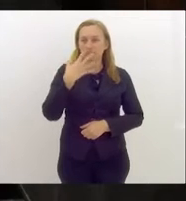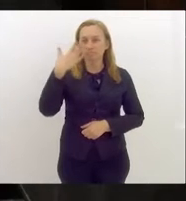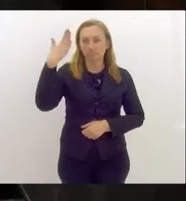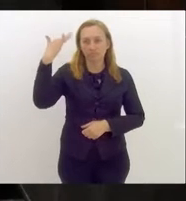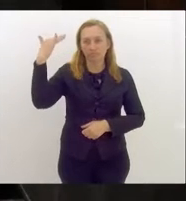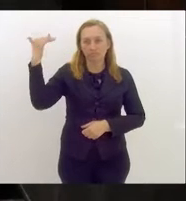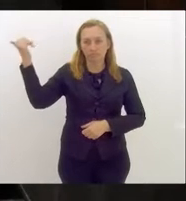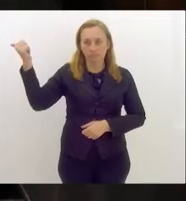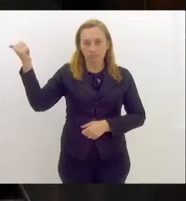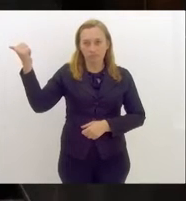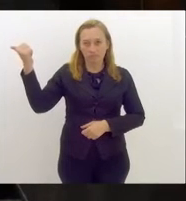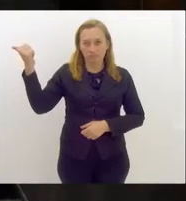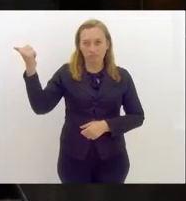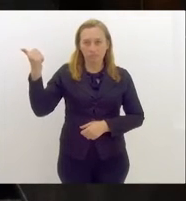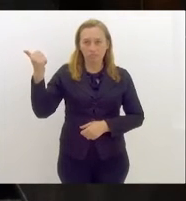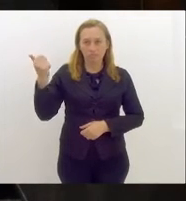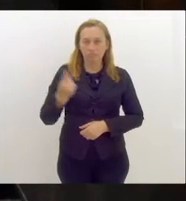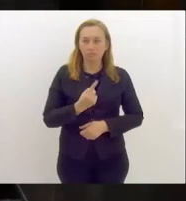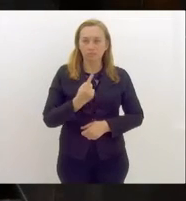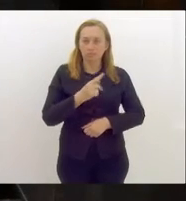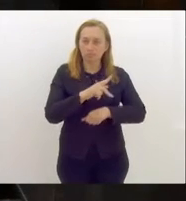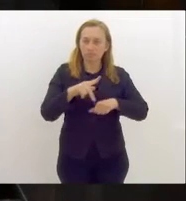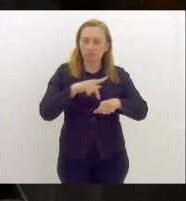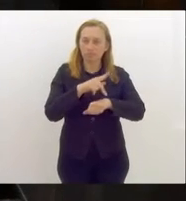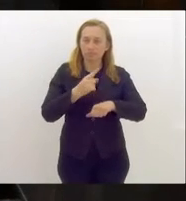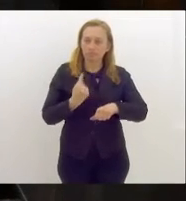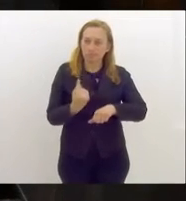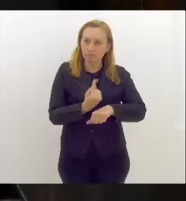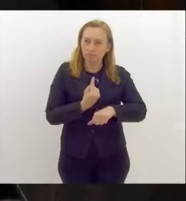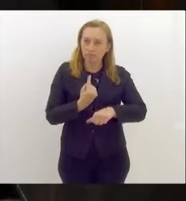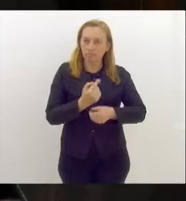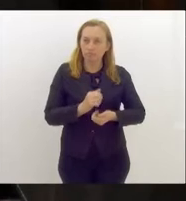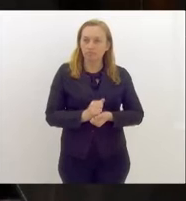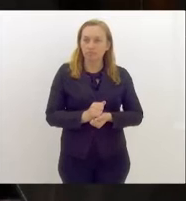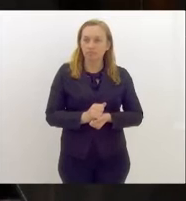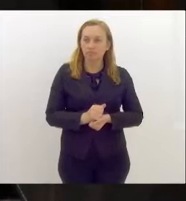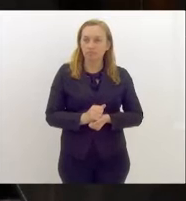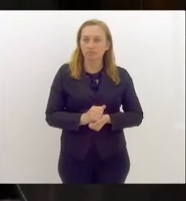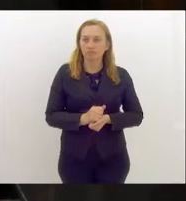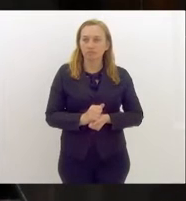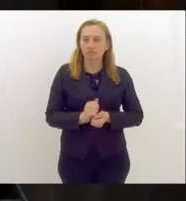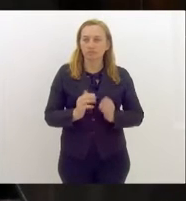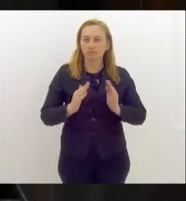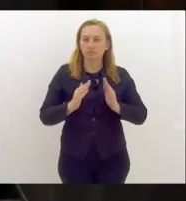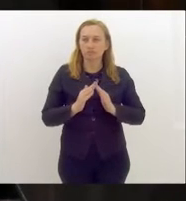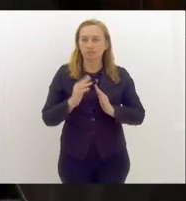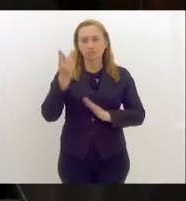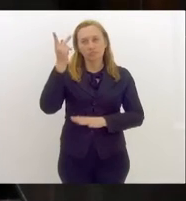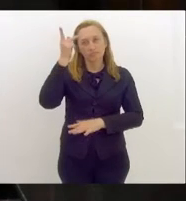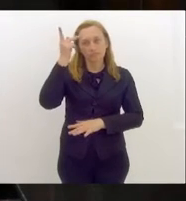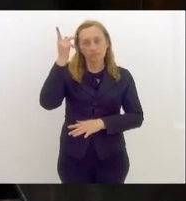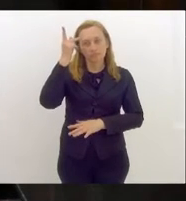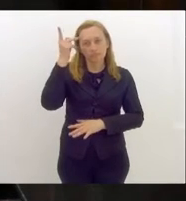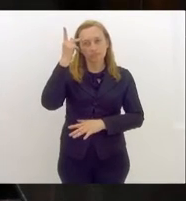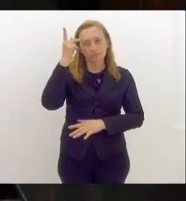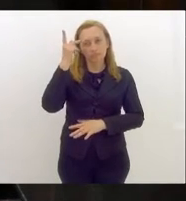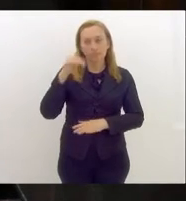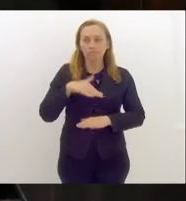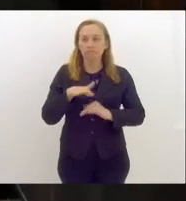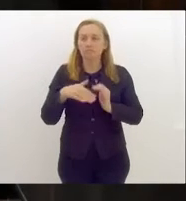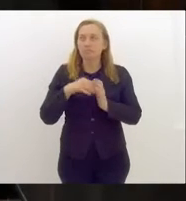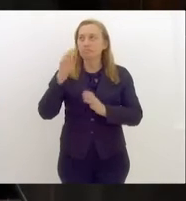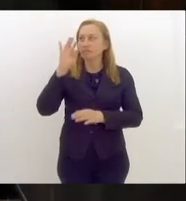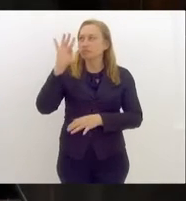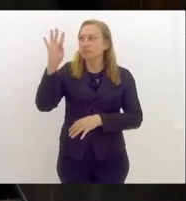do nosso país a Paulista que todos imaginavam